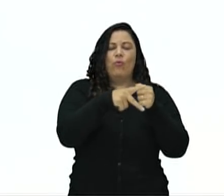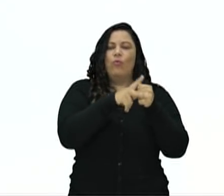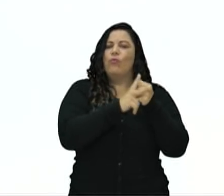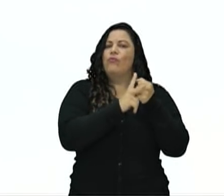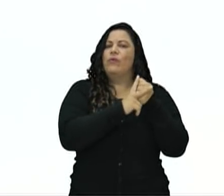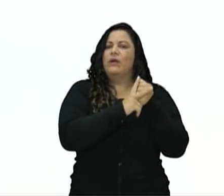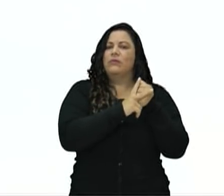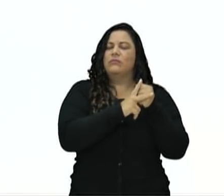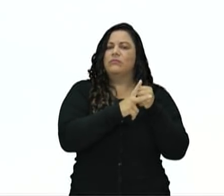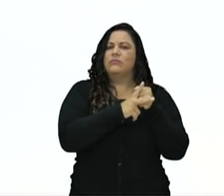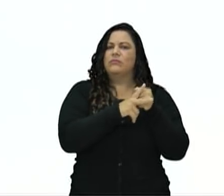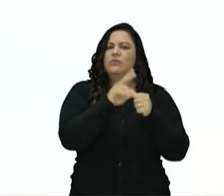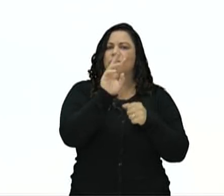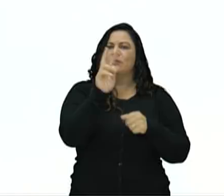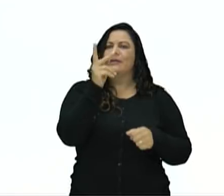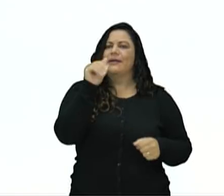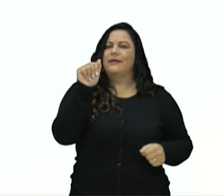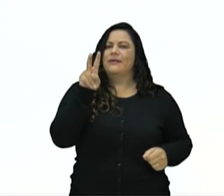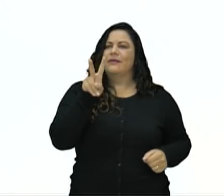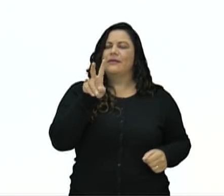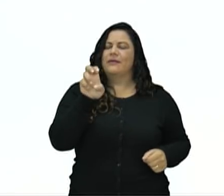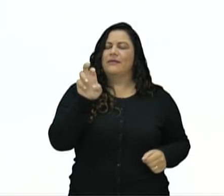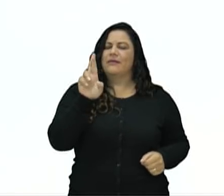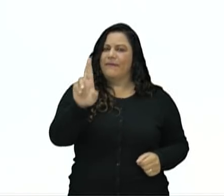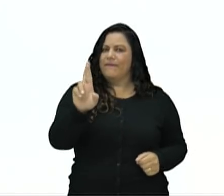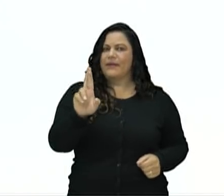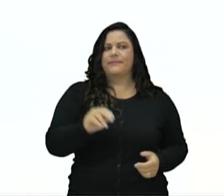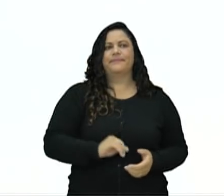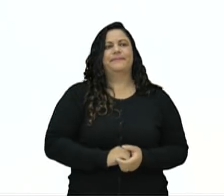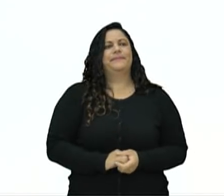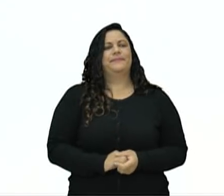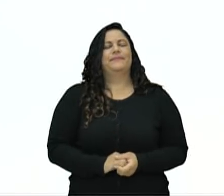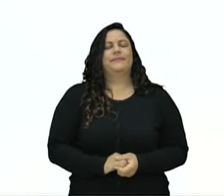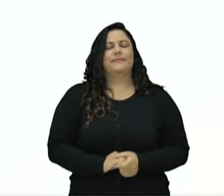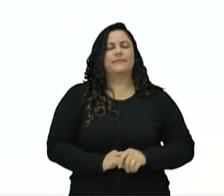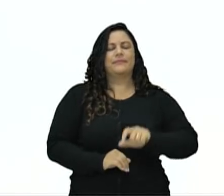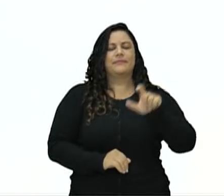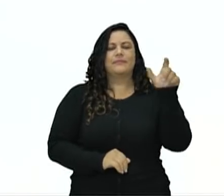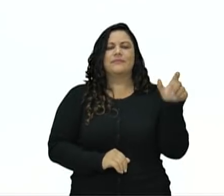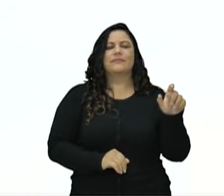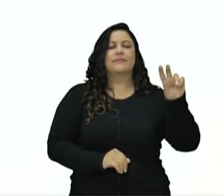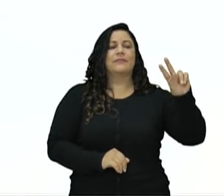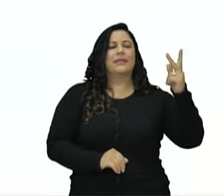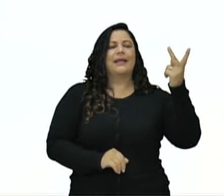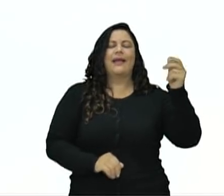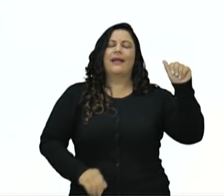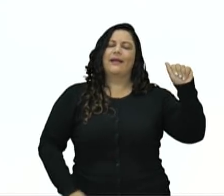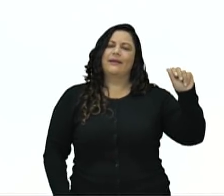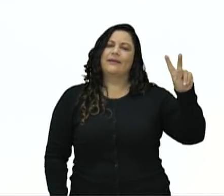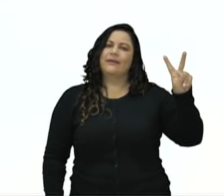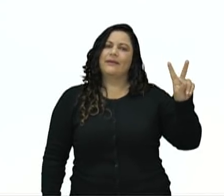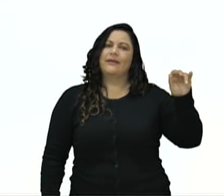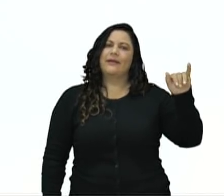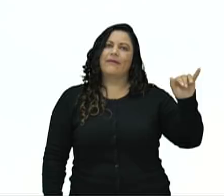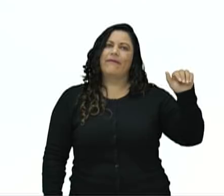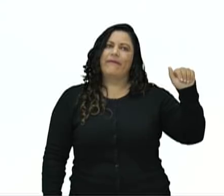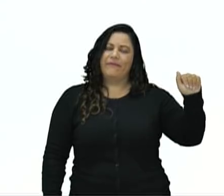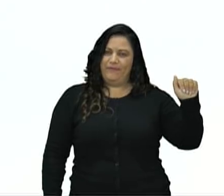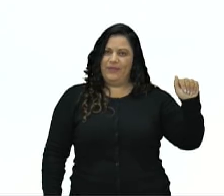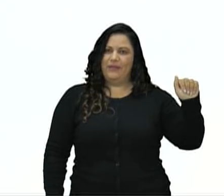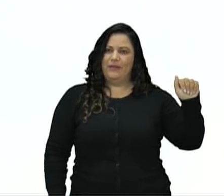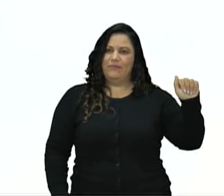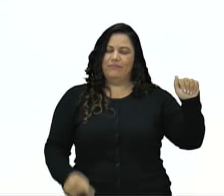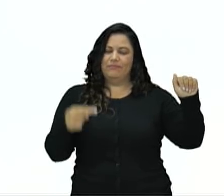rua deserta, vírgula, não havia nenhum sinal de bonde, certo? Então, é desnecessário fazer,